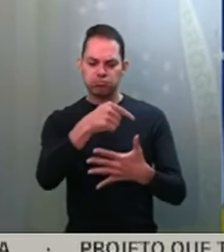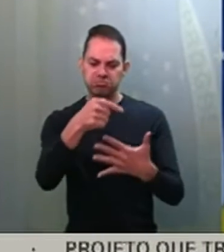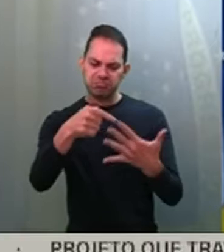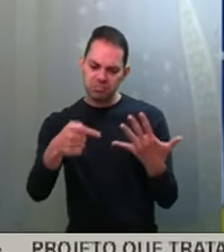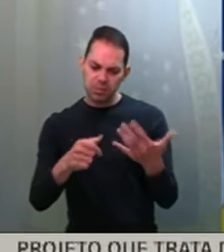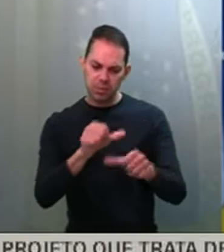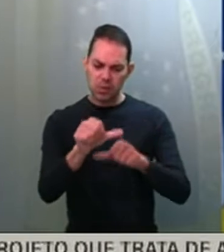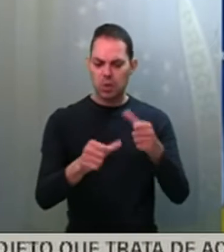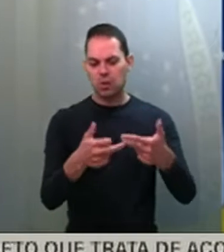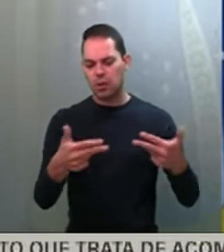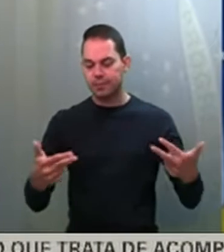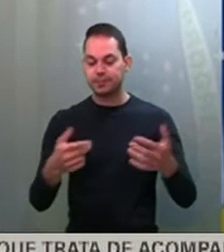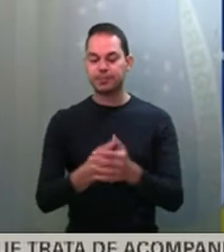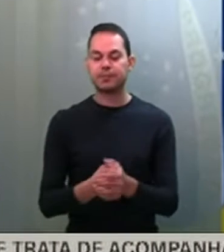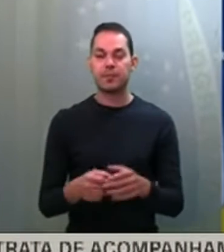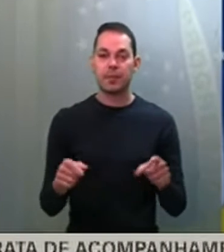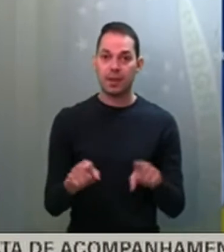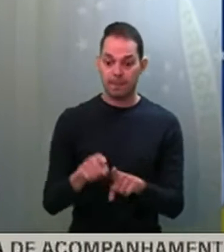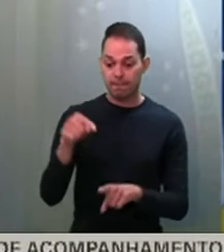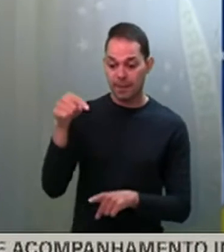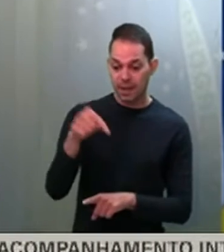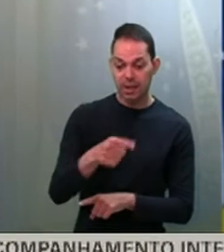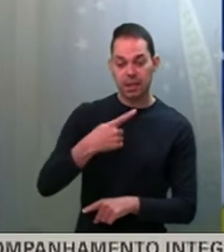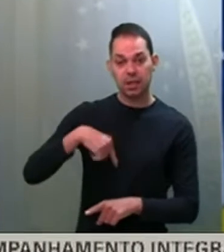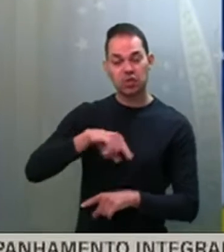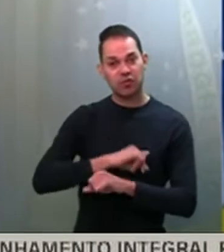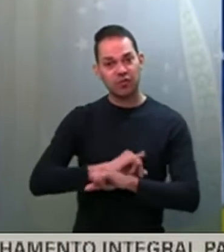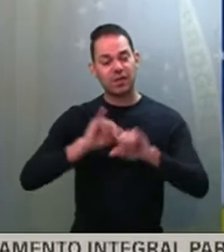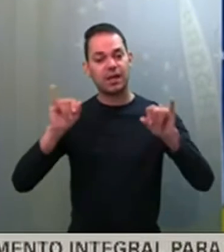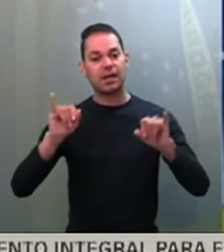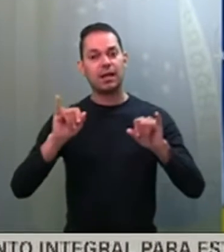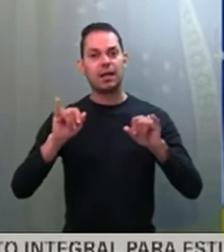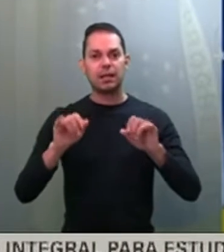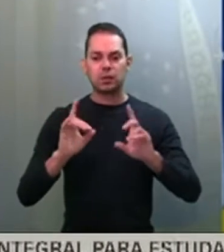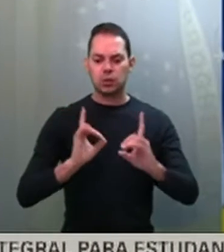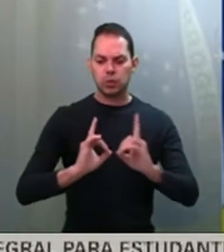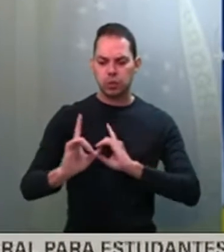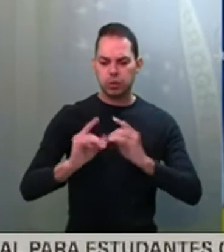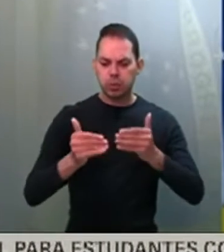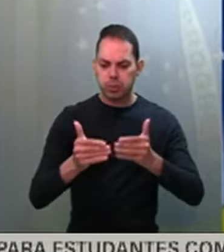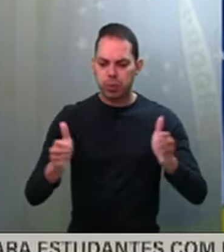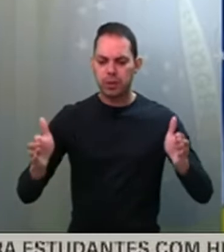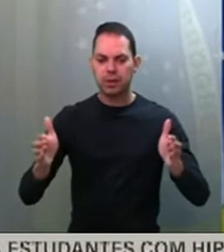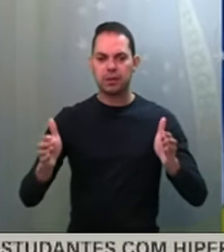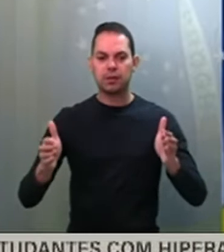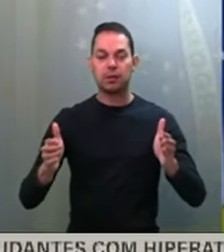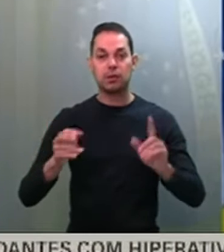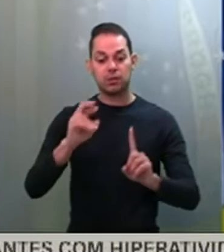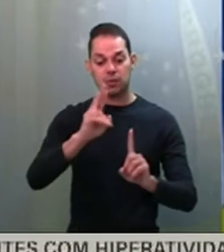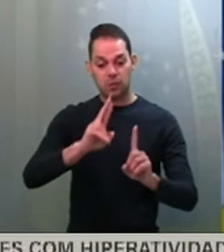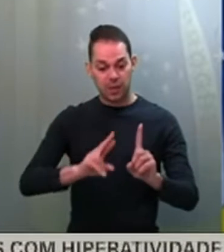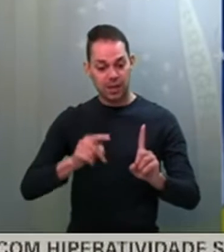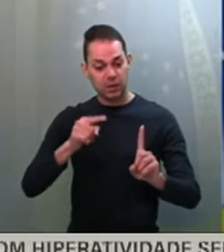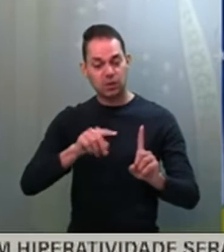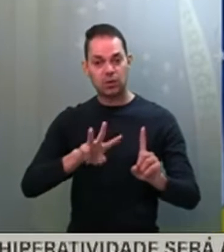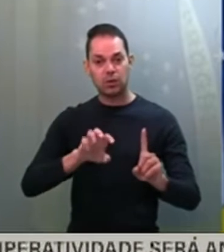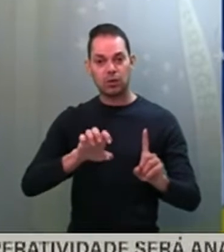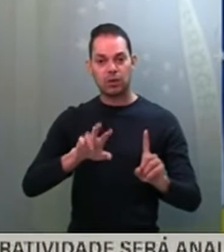temos então que há que reconhecer a abertura do Diálogo concedida pelo relator